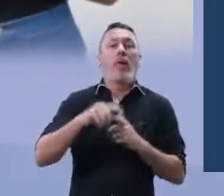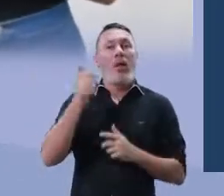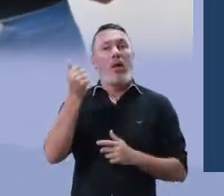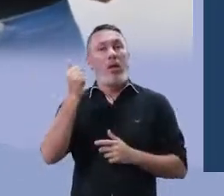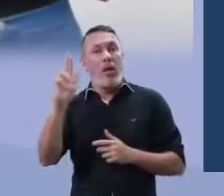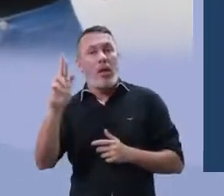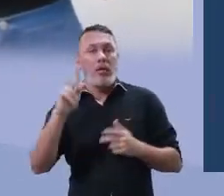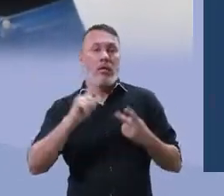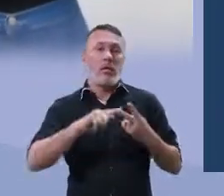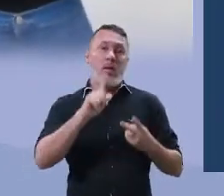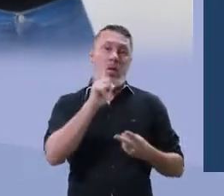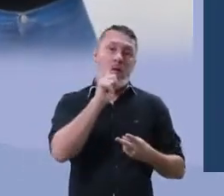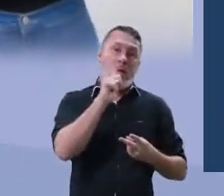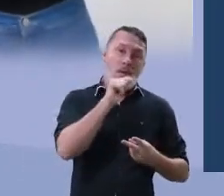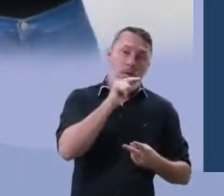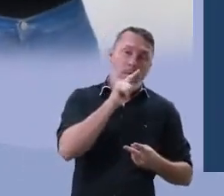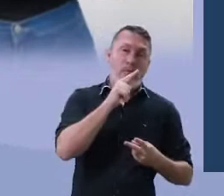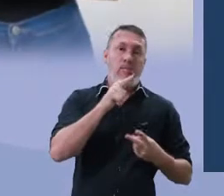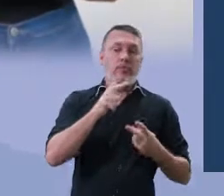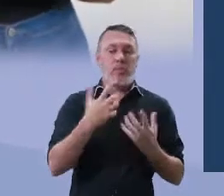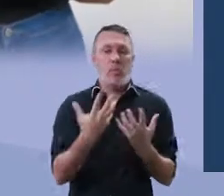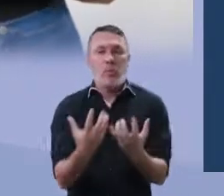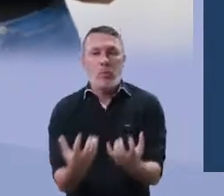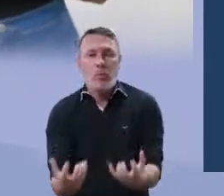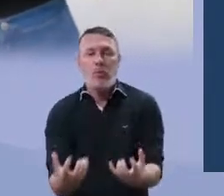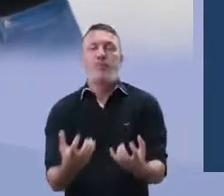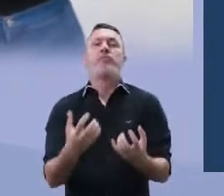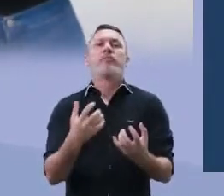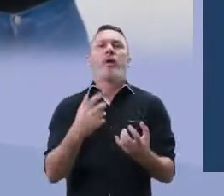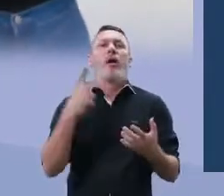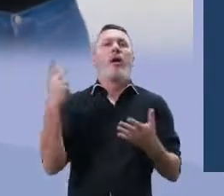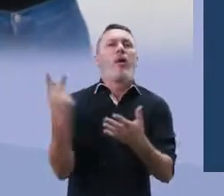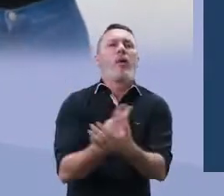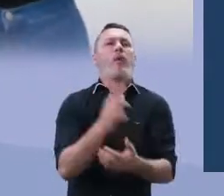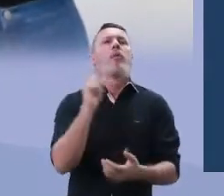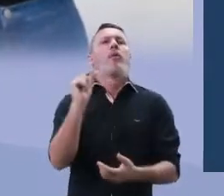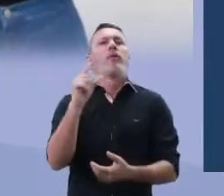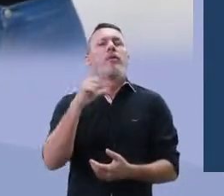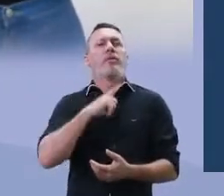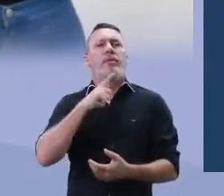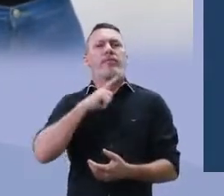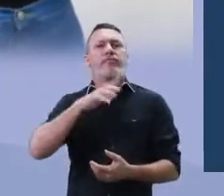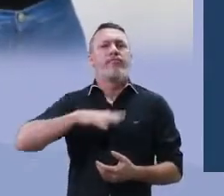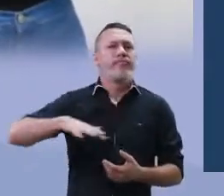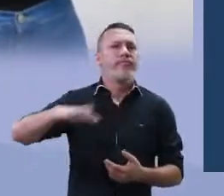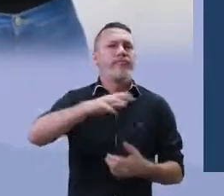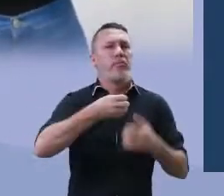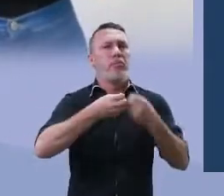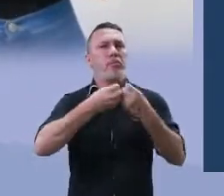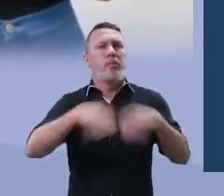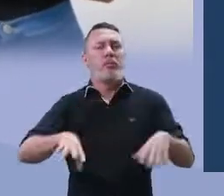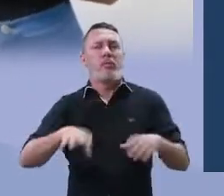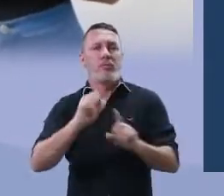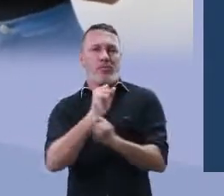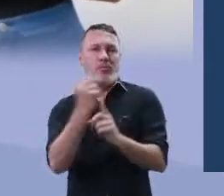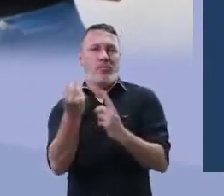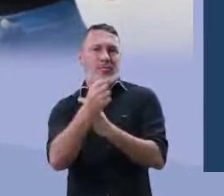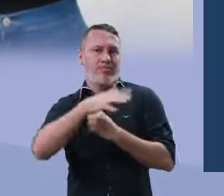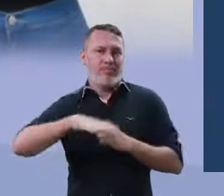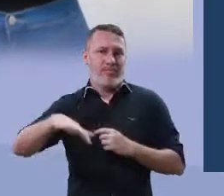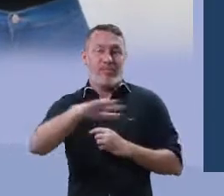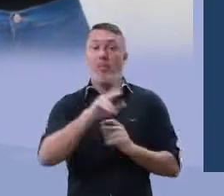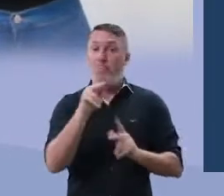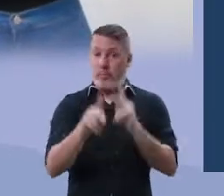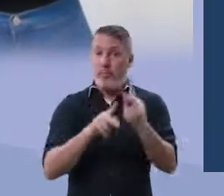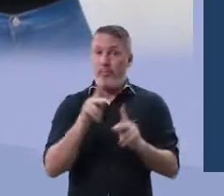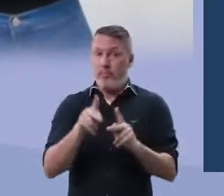afetando, então, o nosso ar, a nossa água, o nosso solo e quais consequências que isso tem trazido diretamente para a